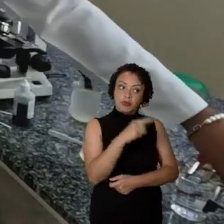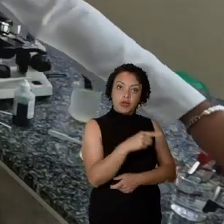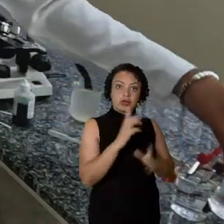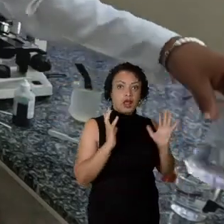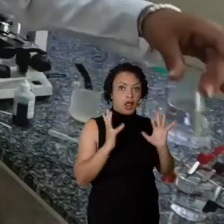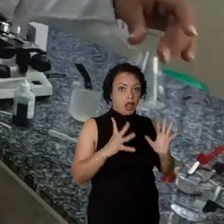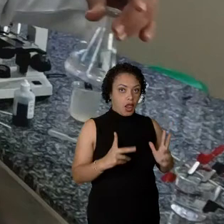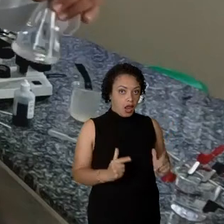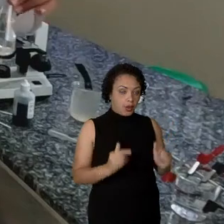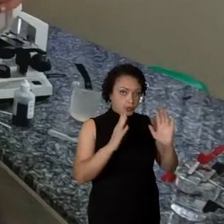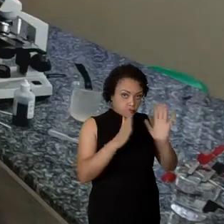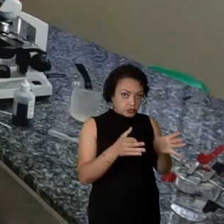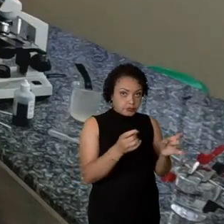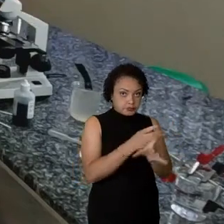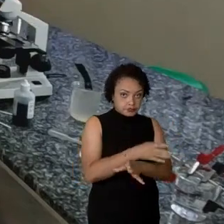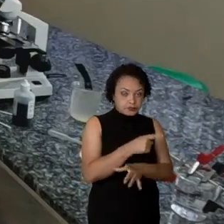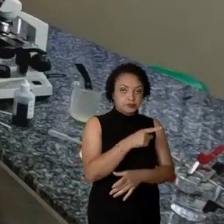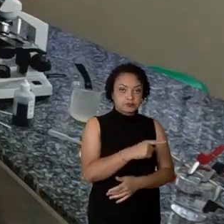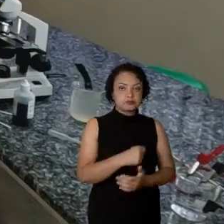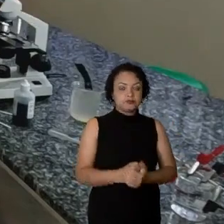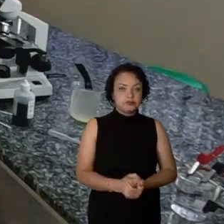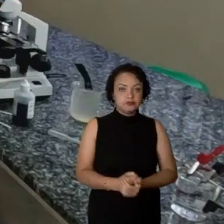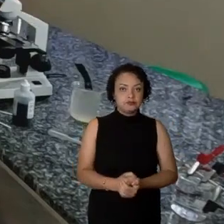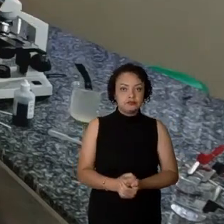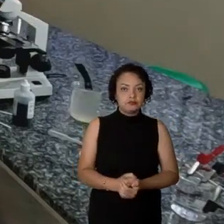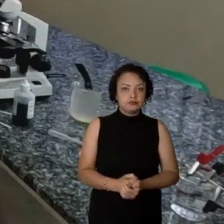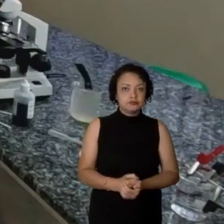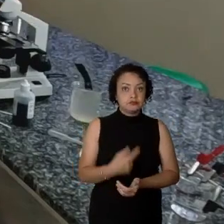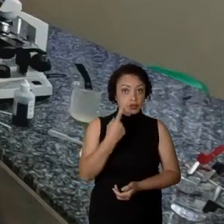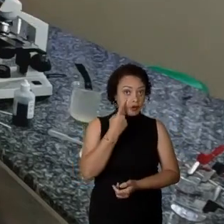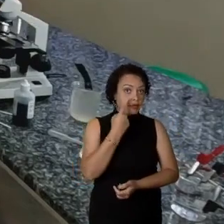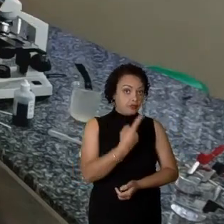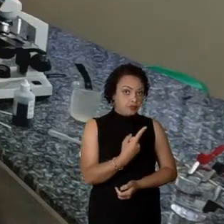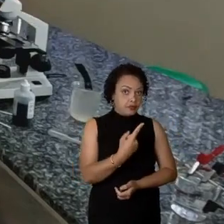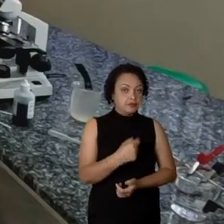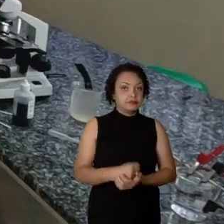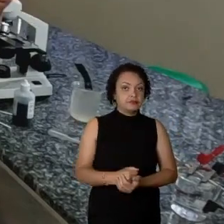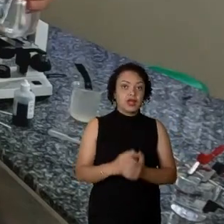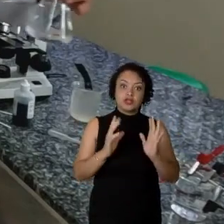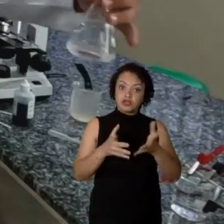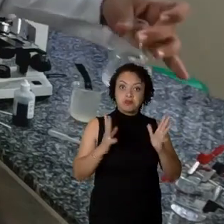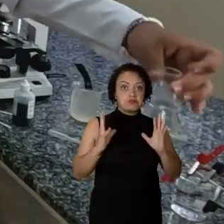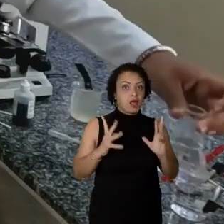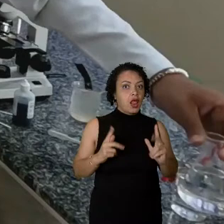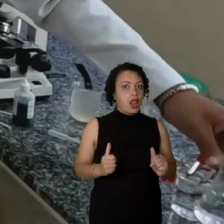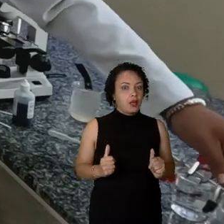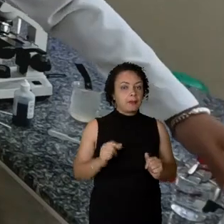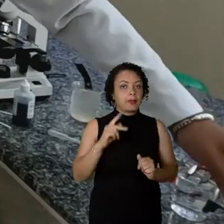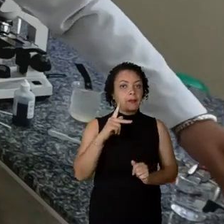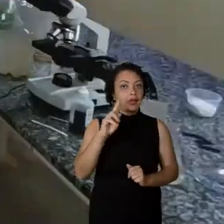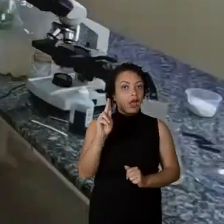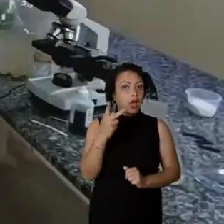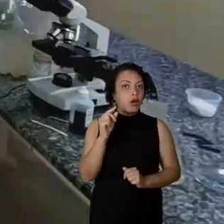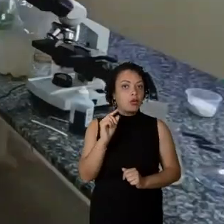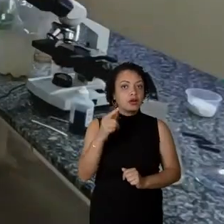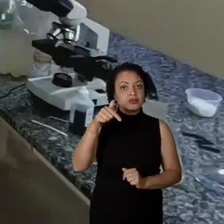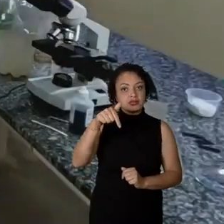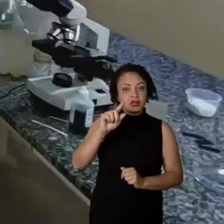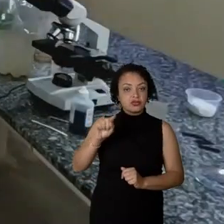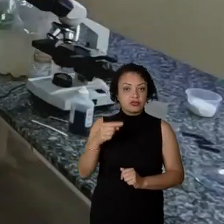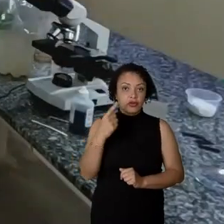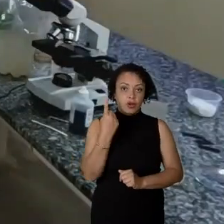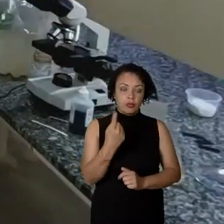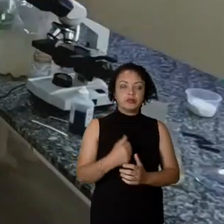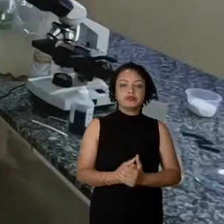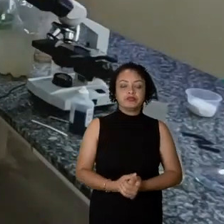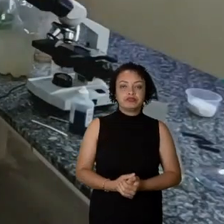pela microestação de tratamento de água domiciliar, que, como vocês podem ver, já está cristalina e o pH dela é de 7,1. E a